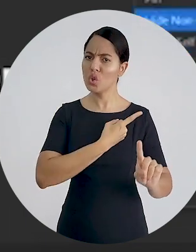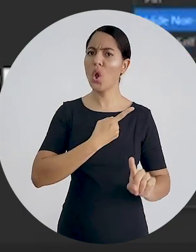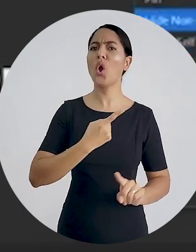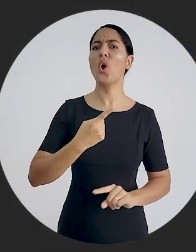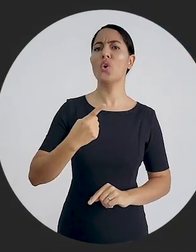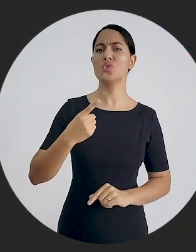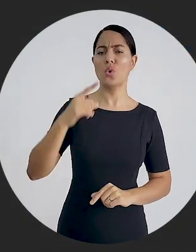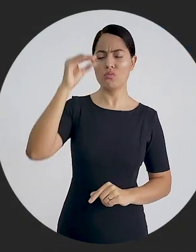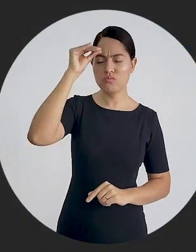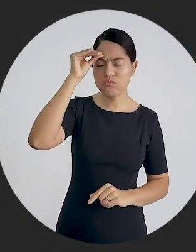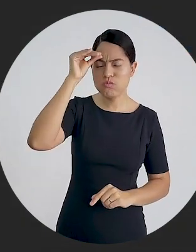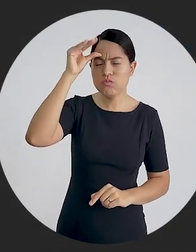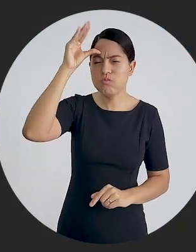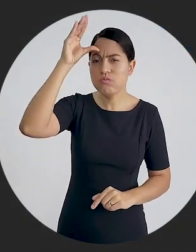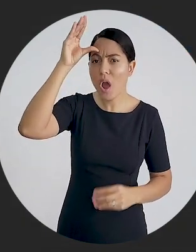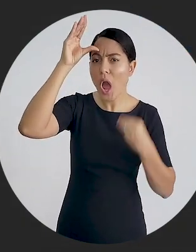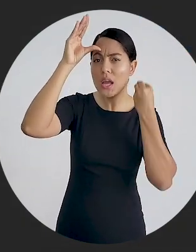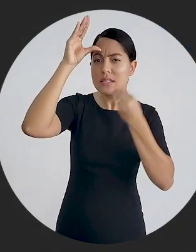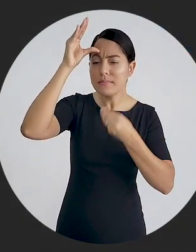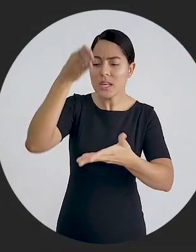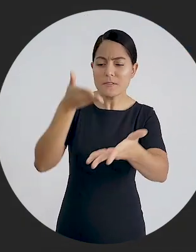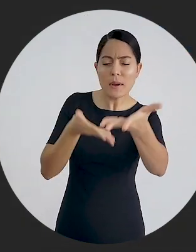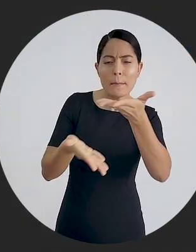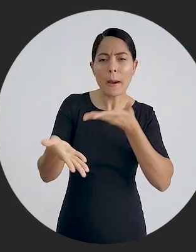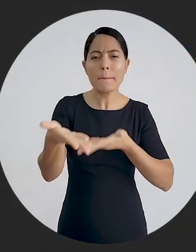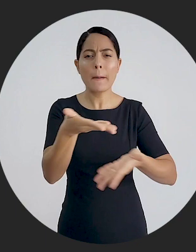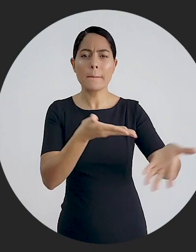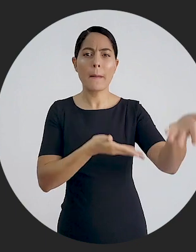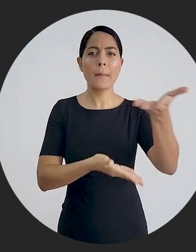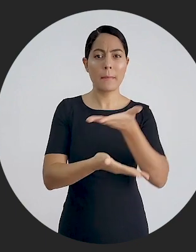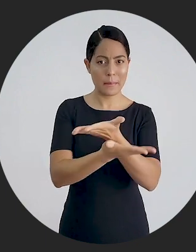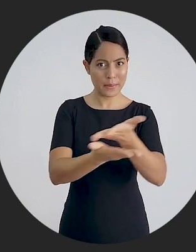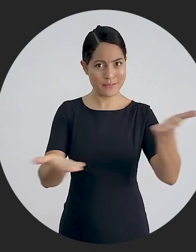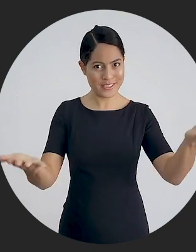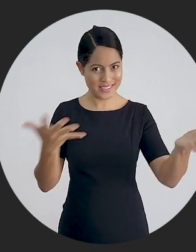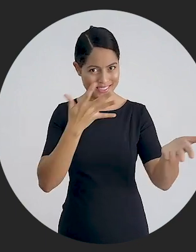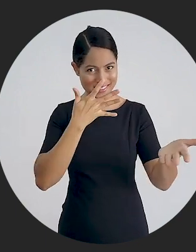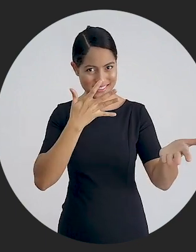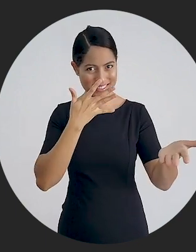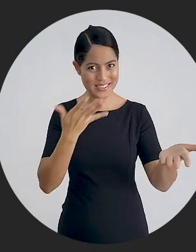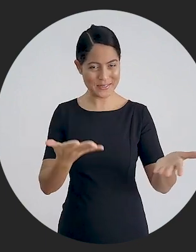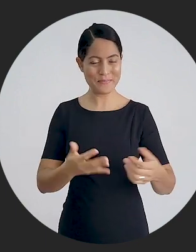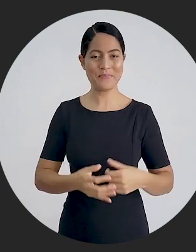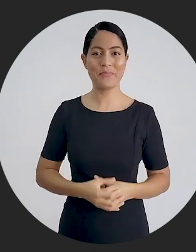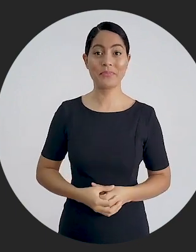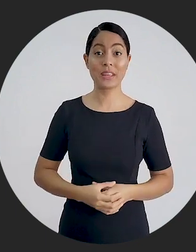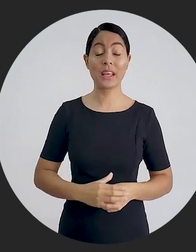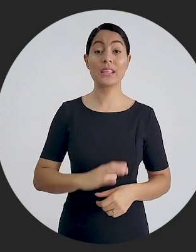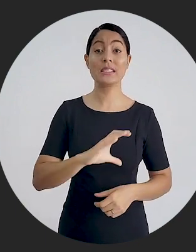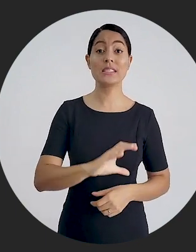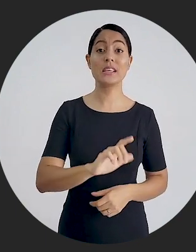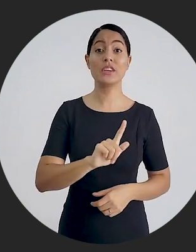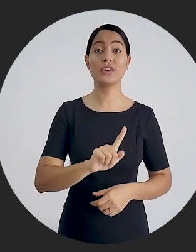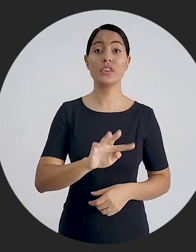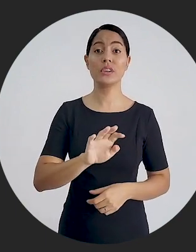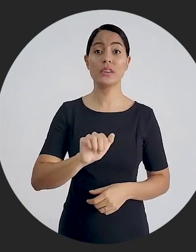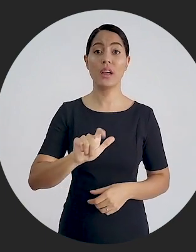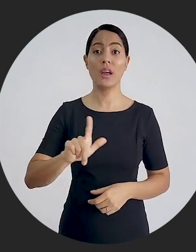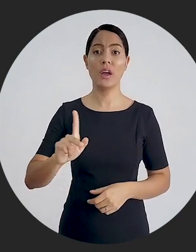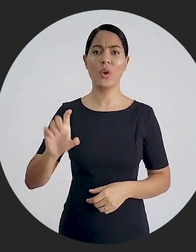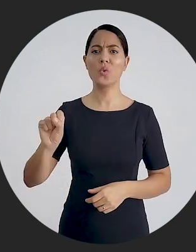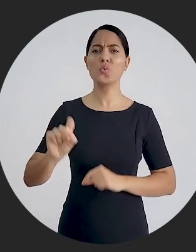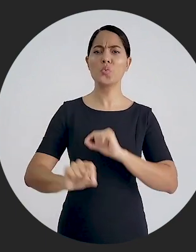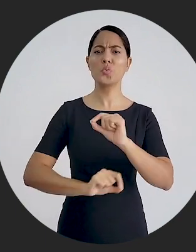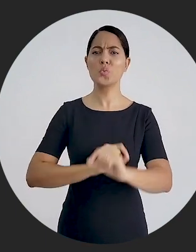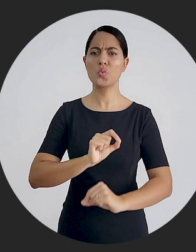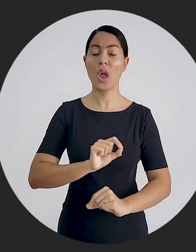trazer conhecimento, experiência e compartilhar vivências para quem nos assiste, né? O CG